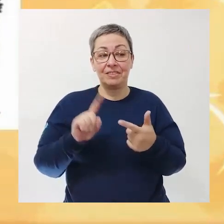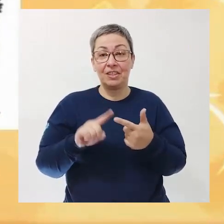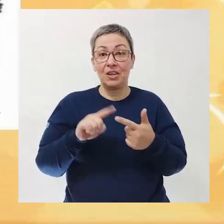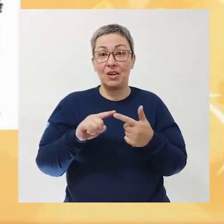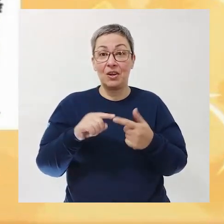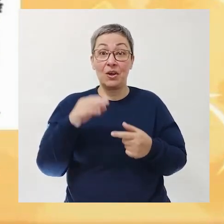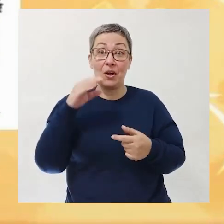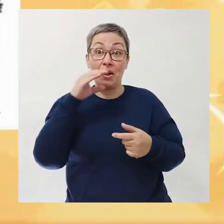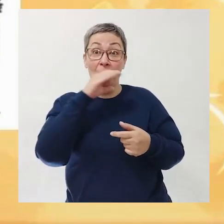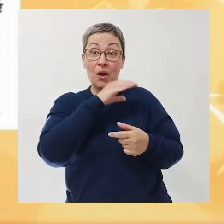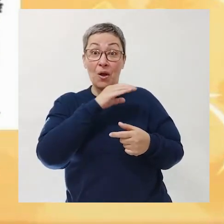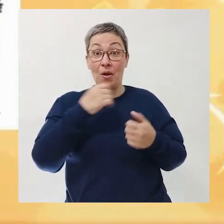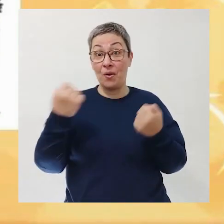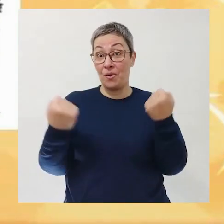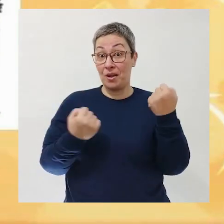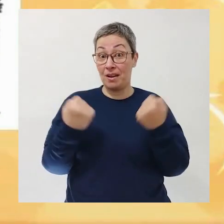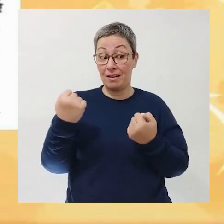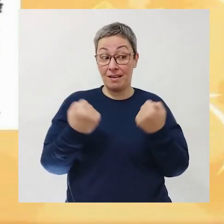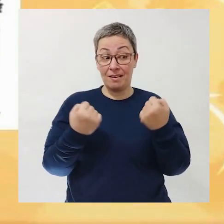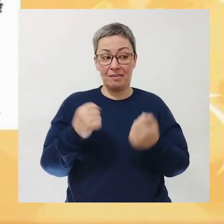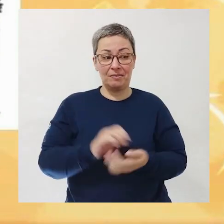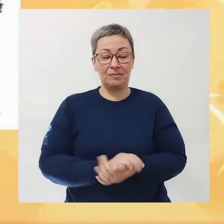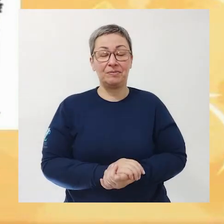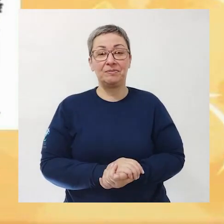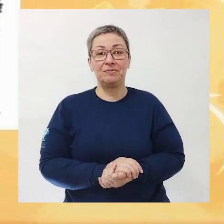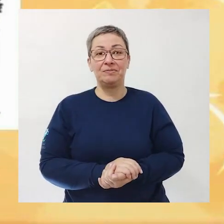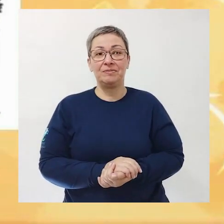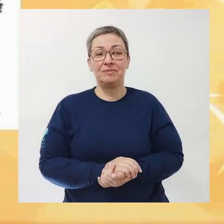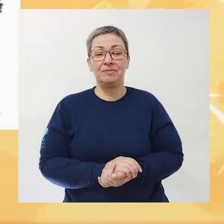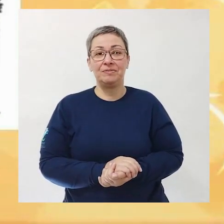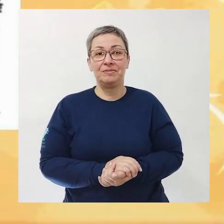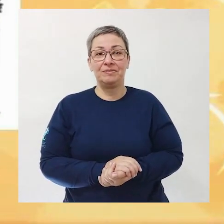O aquecedor de automóveis.